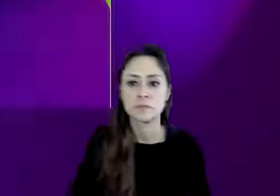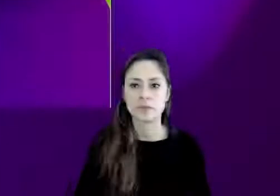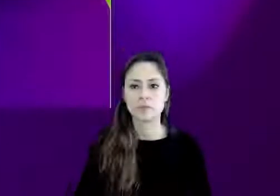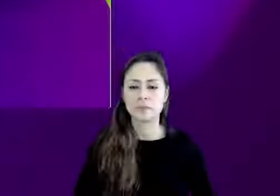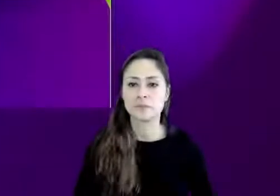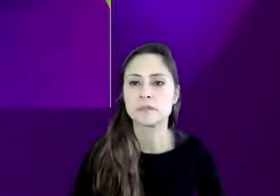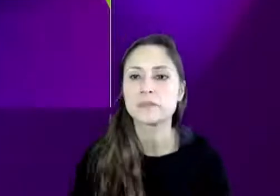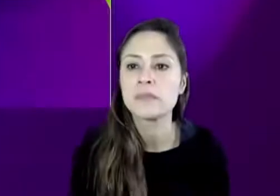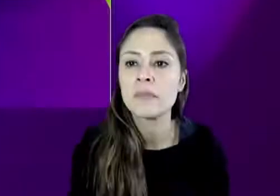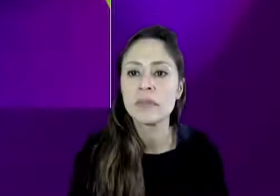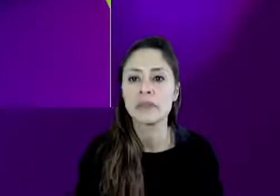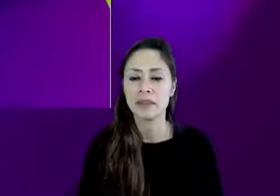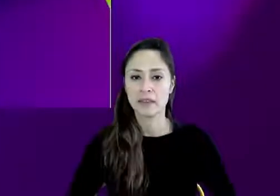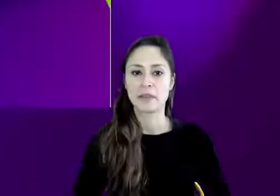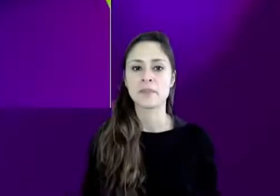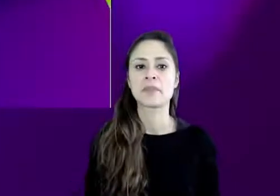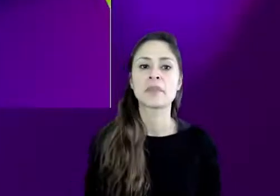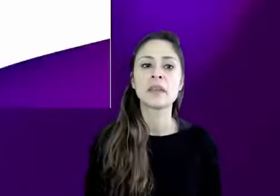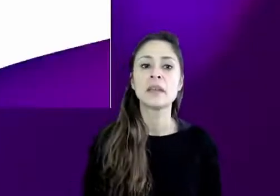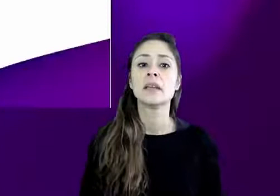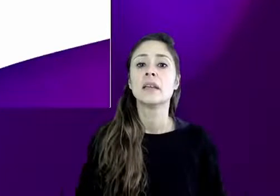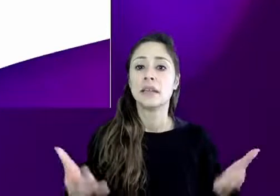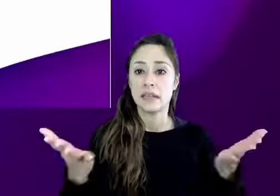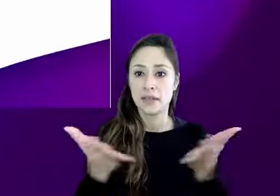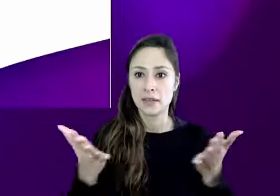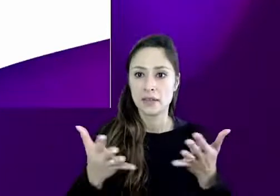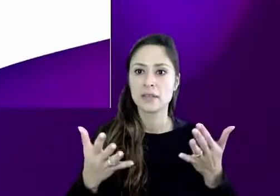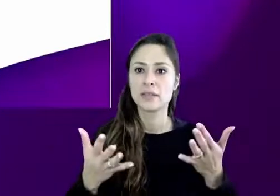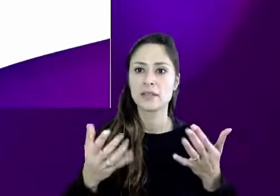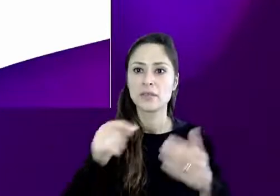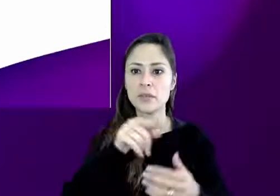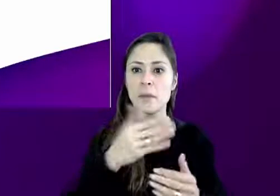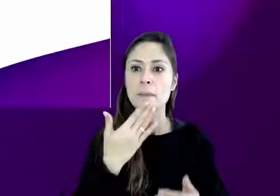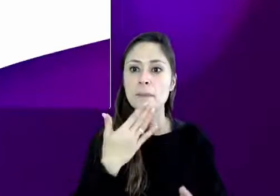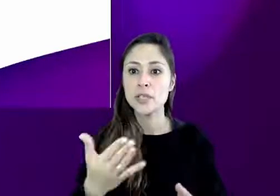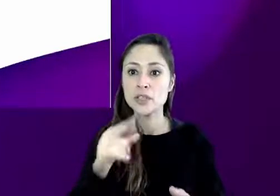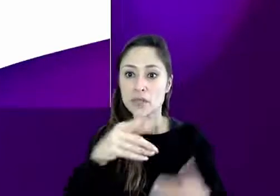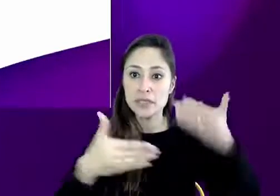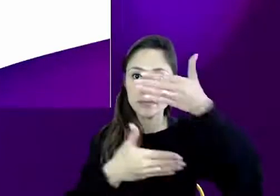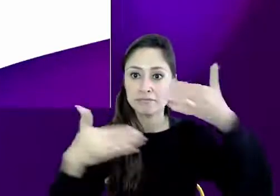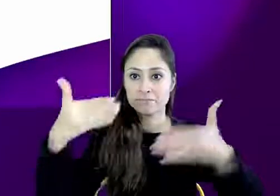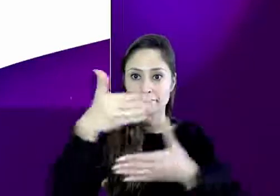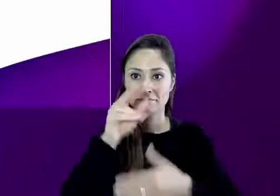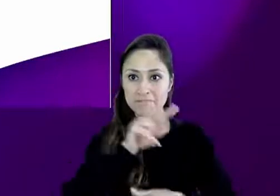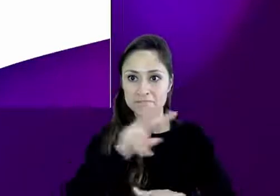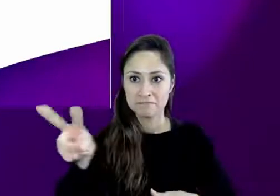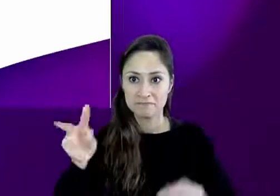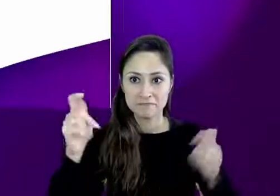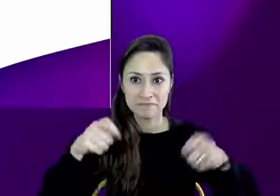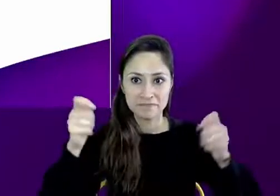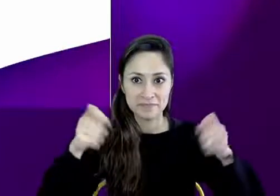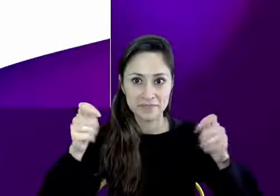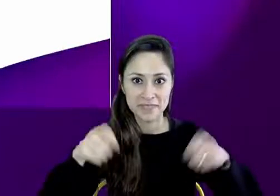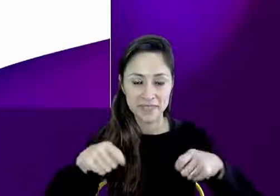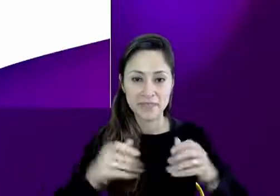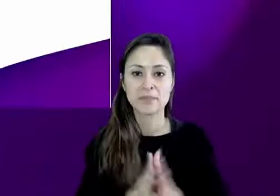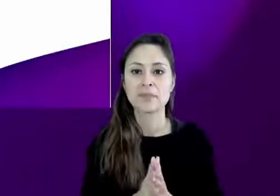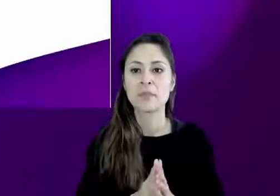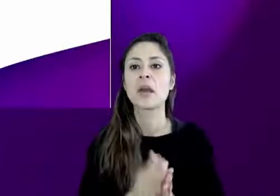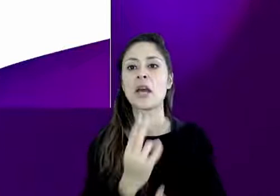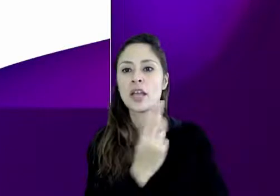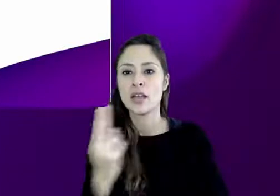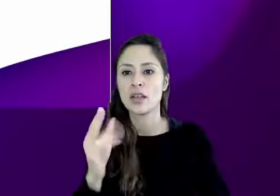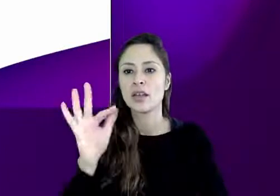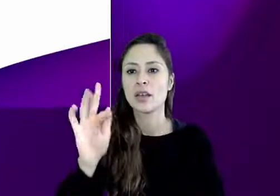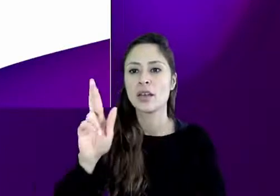prevenção e tratamento. Só peço que vocês me confirmem se está passando a minha tela. Sim, agora eu confirmei. Meu nome é Francisco Lázaro, como a